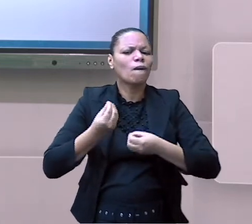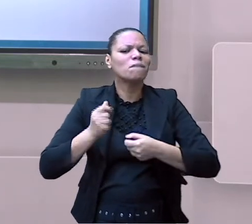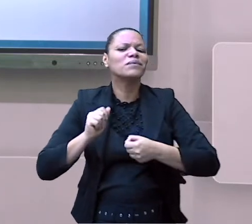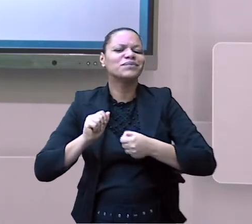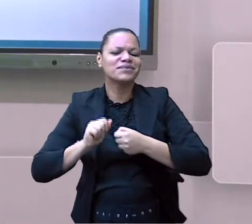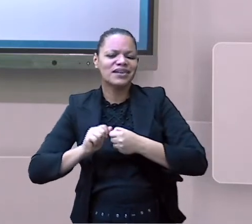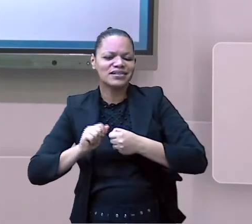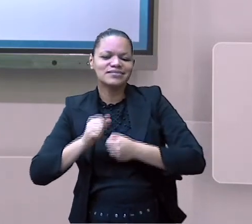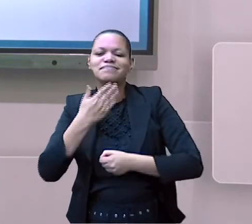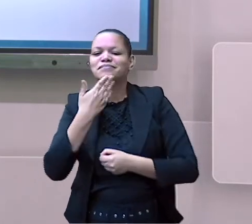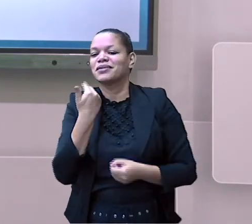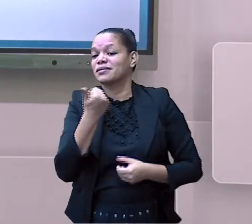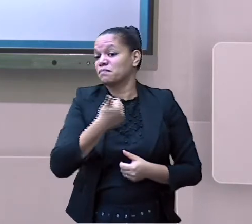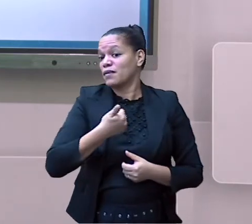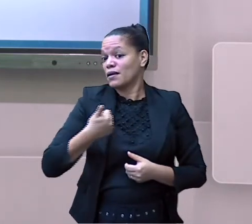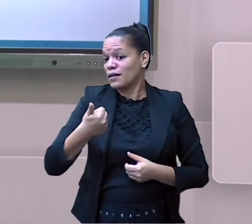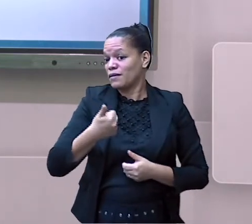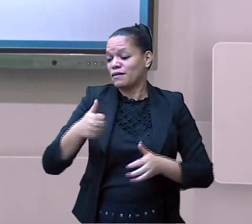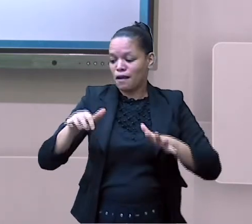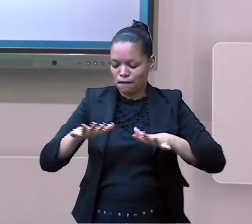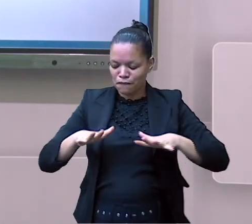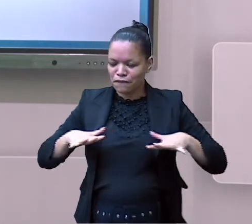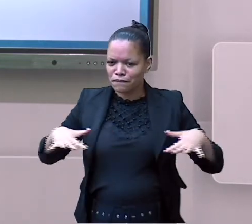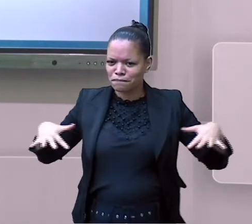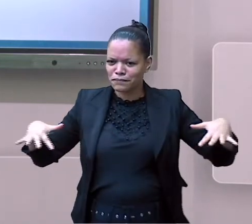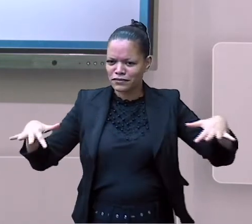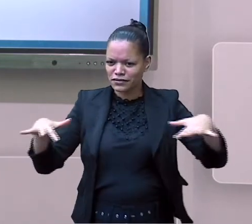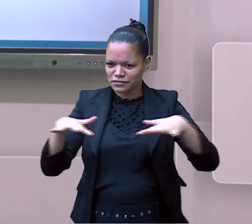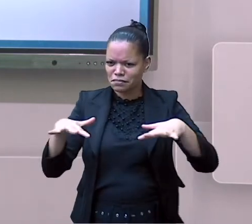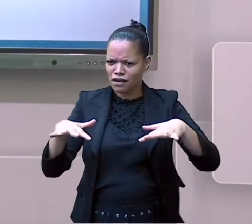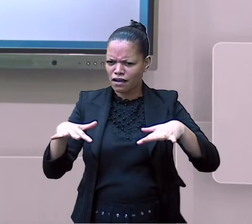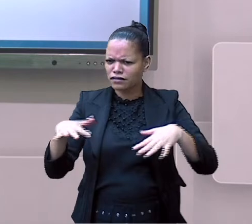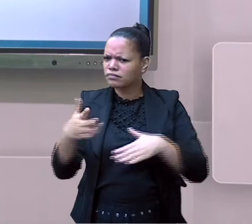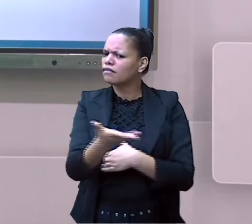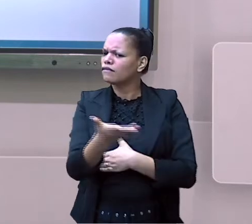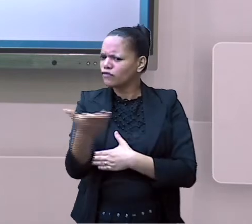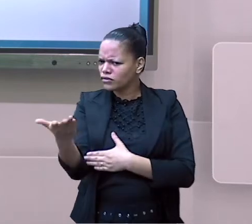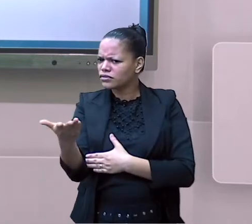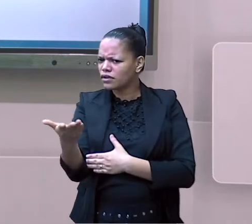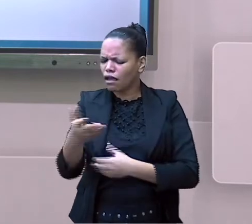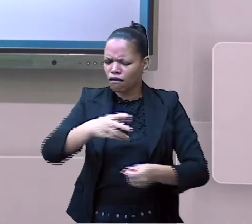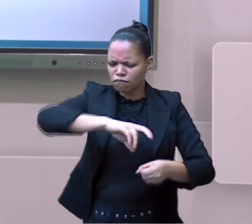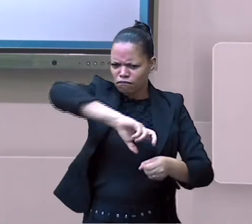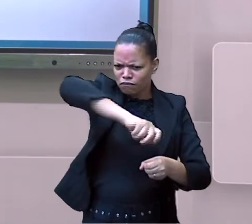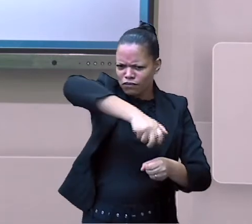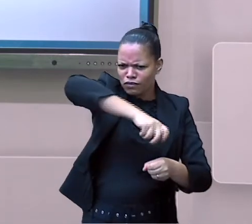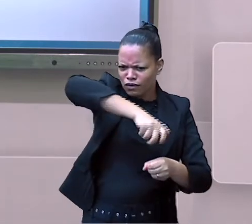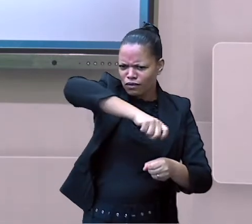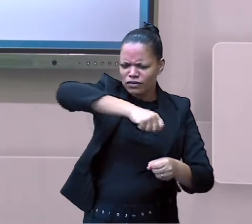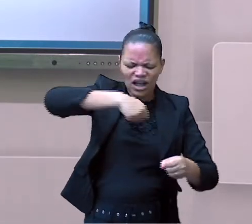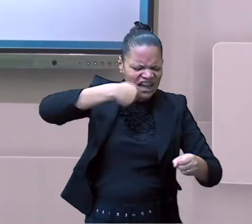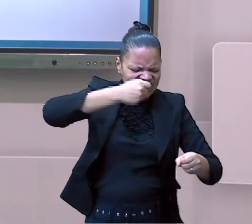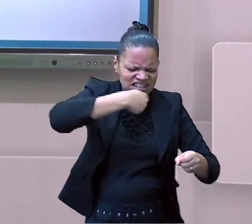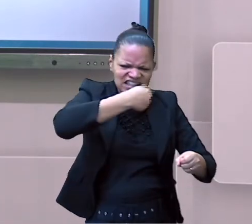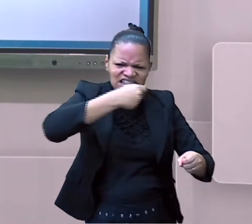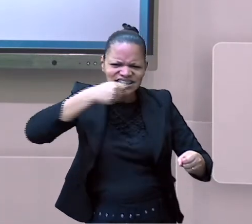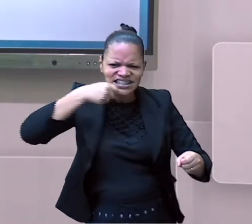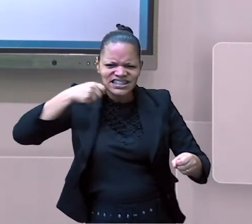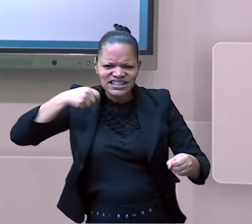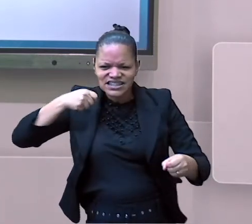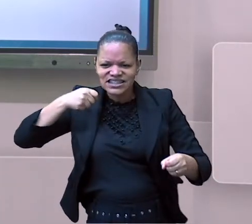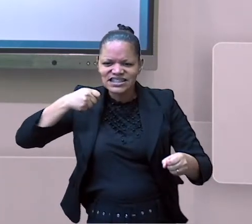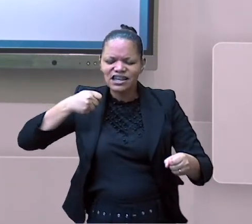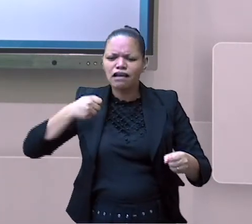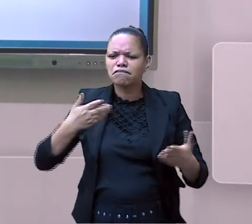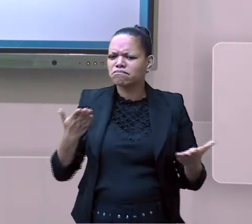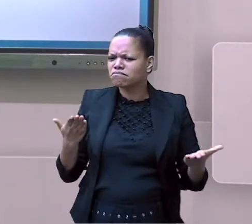você? Fecha o chuveiro na hora de tomar banho? Fecha a torneira na hora de escovar os dentes? Ensaboa primeiro para depois enxaguar? Qual a